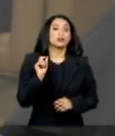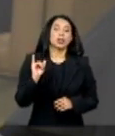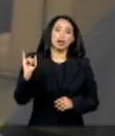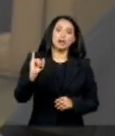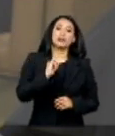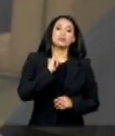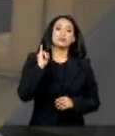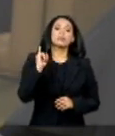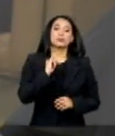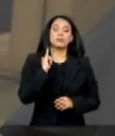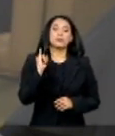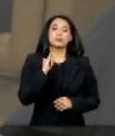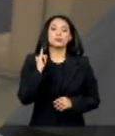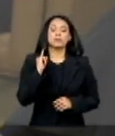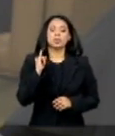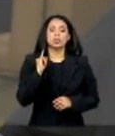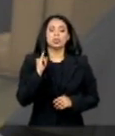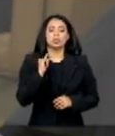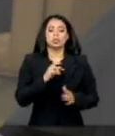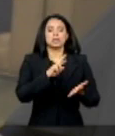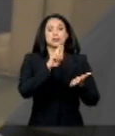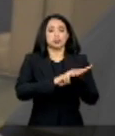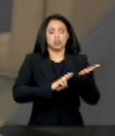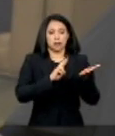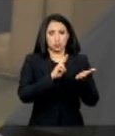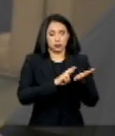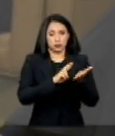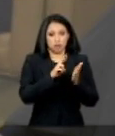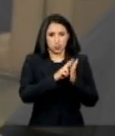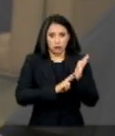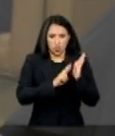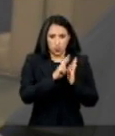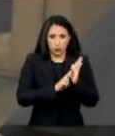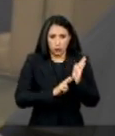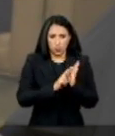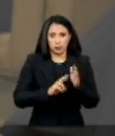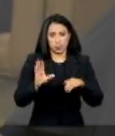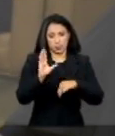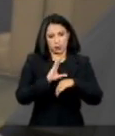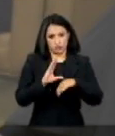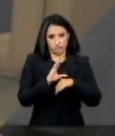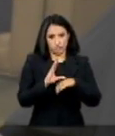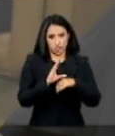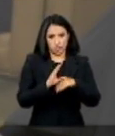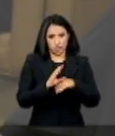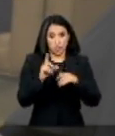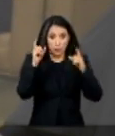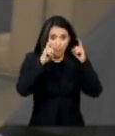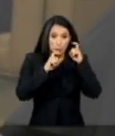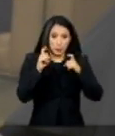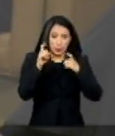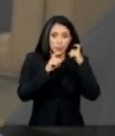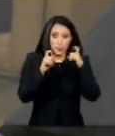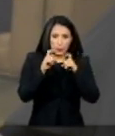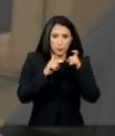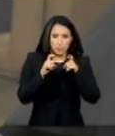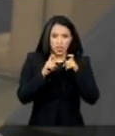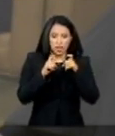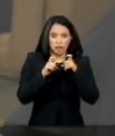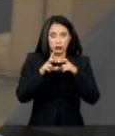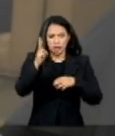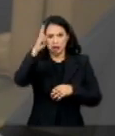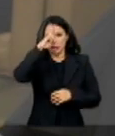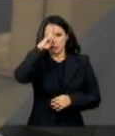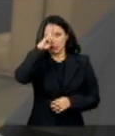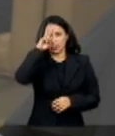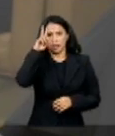das normas constitucionais preocupado com uma intensa produção legislativa no âmbito